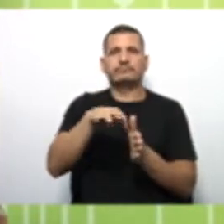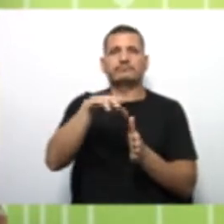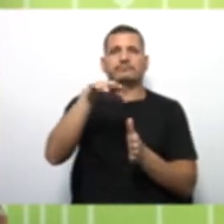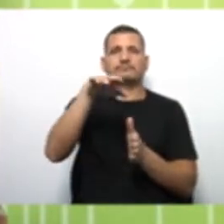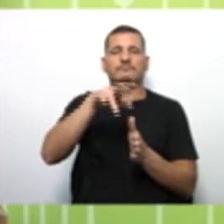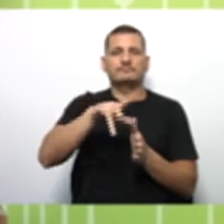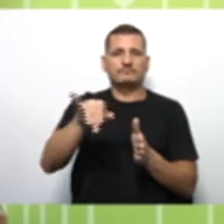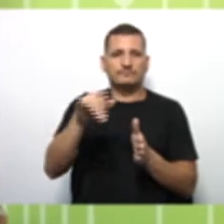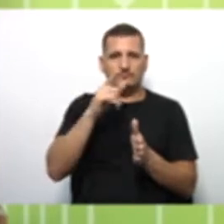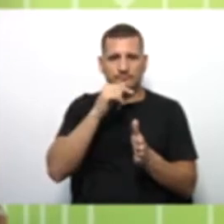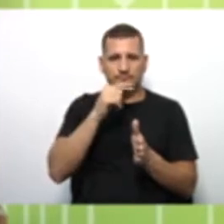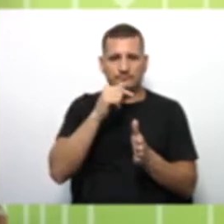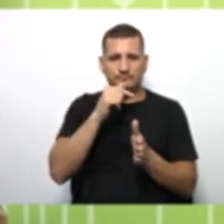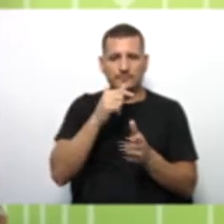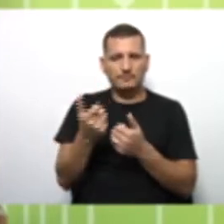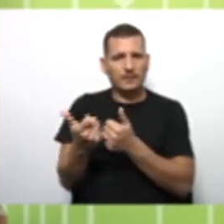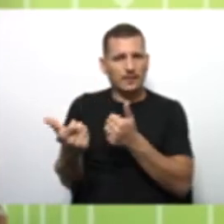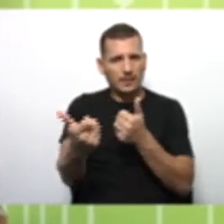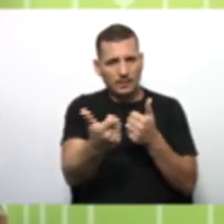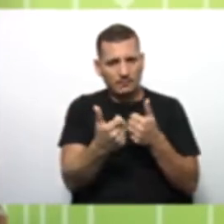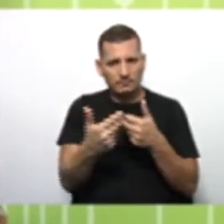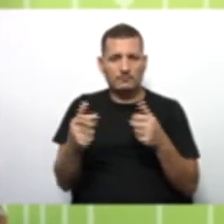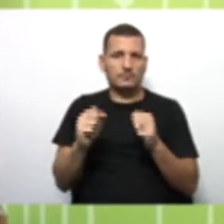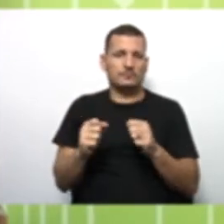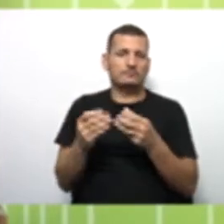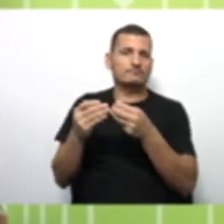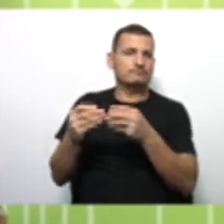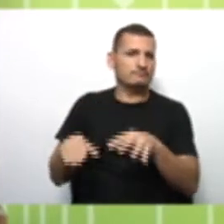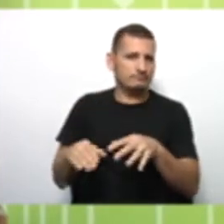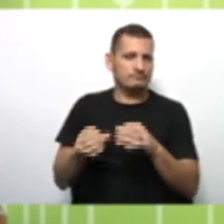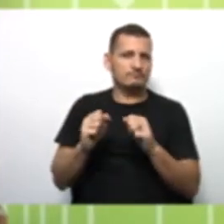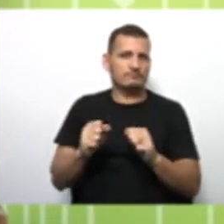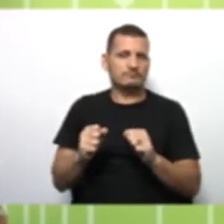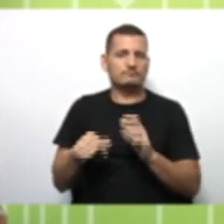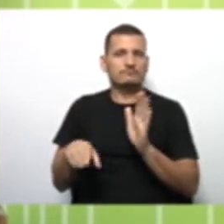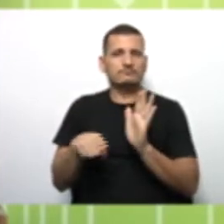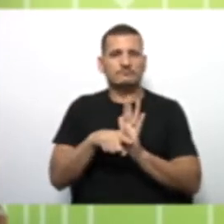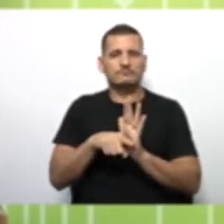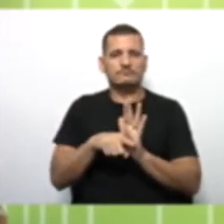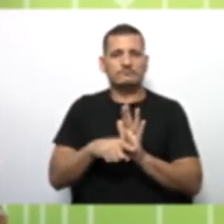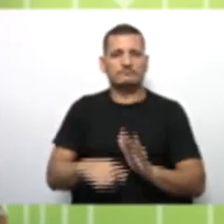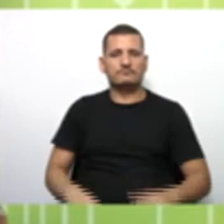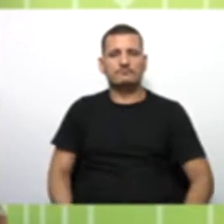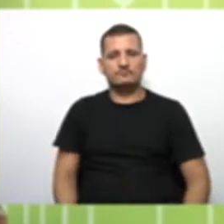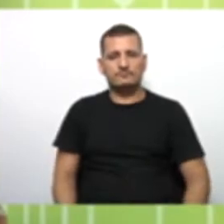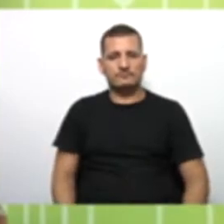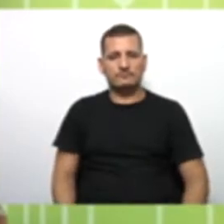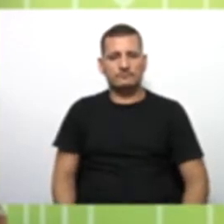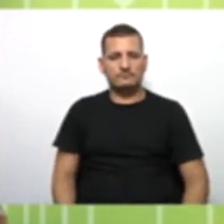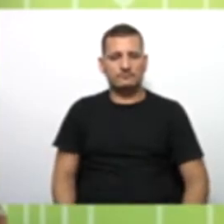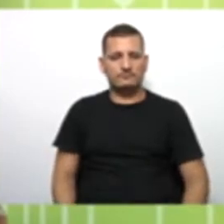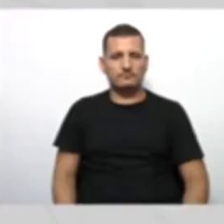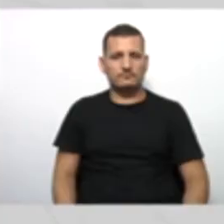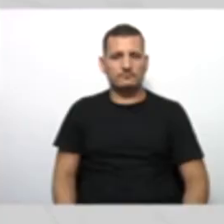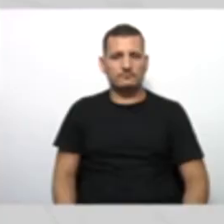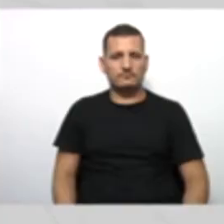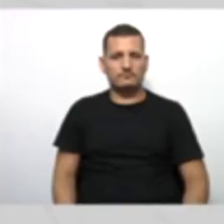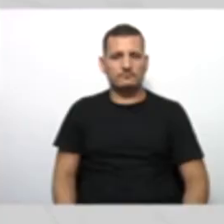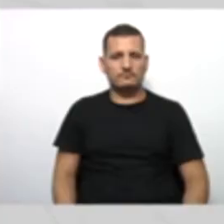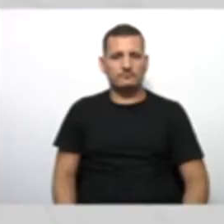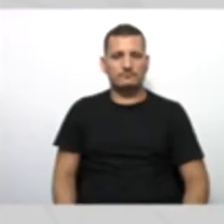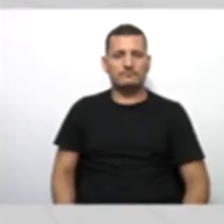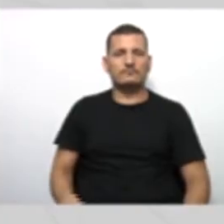pode vir a ter algum efeito, alguma causa negativa em relação a isso. Tá bom, gente? Já falando aqui dos efeitos,